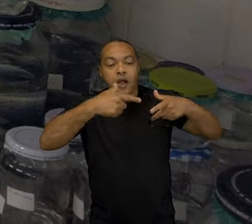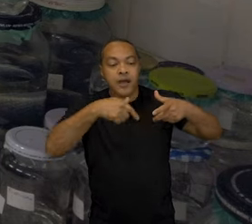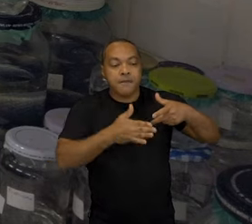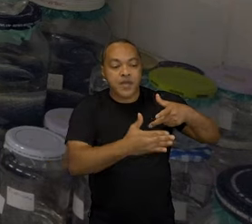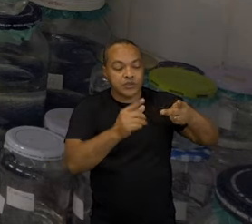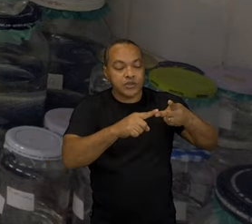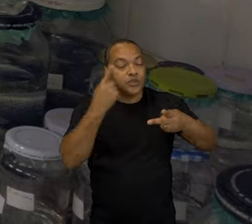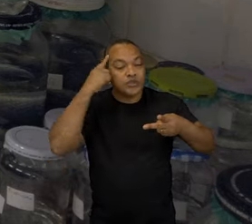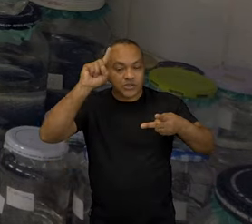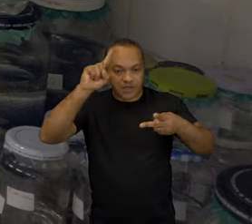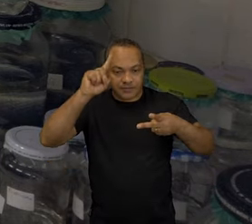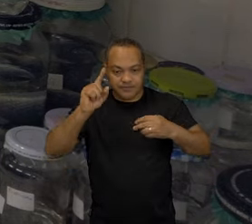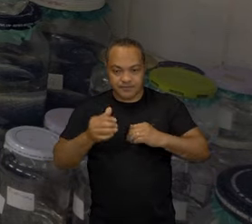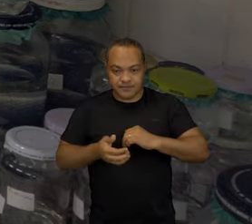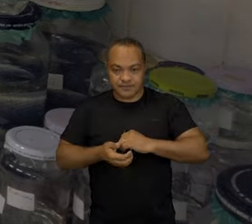captura e a data.